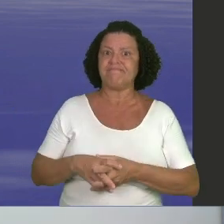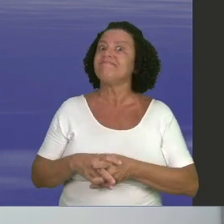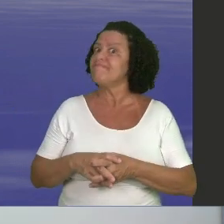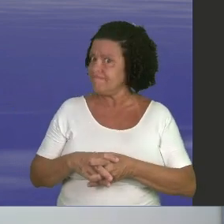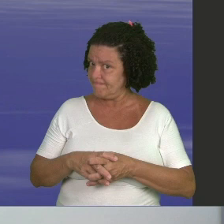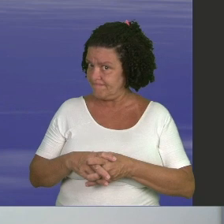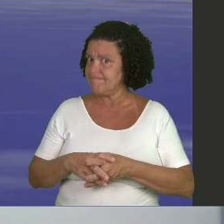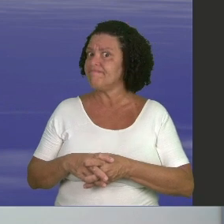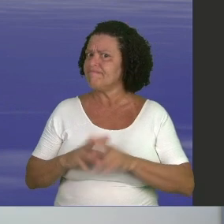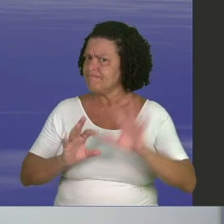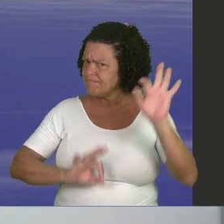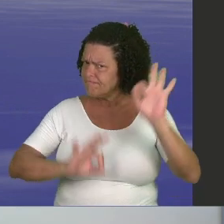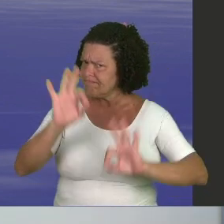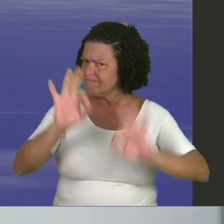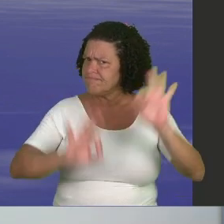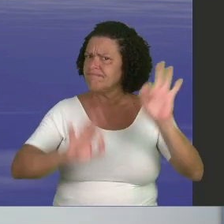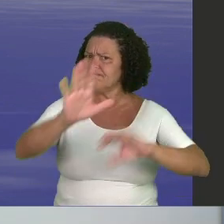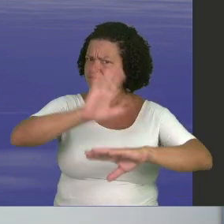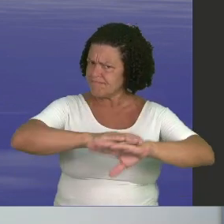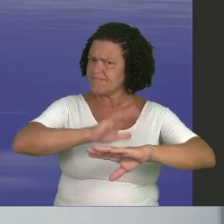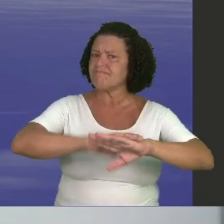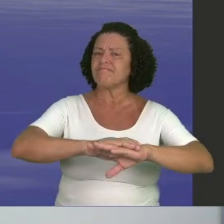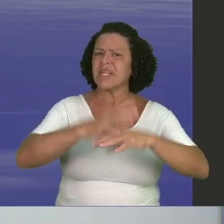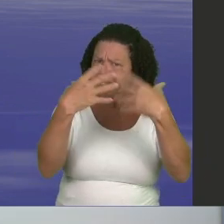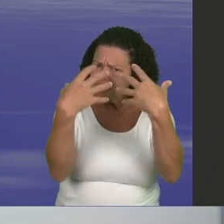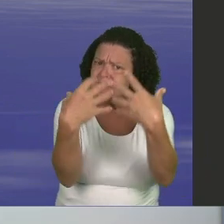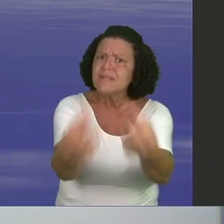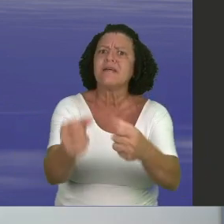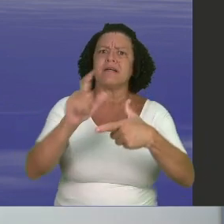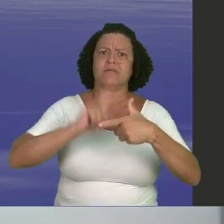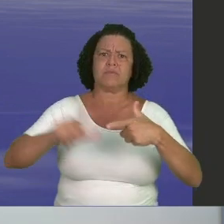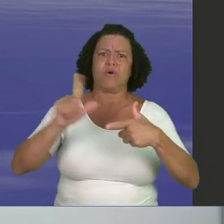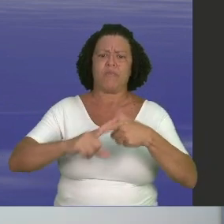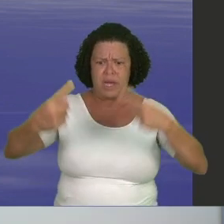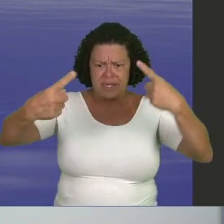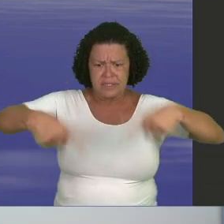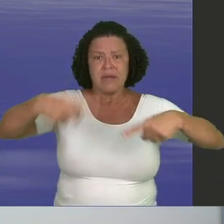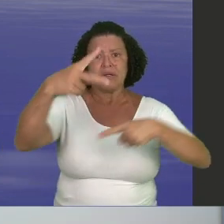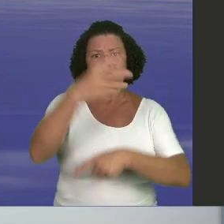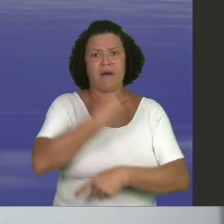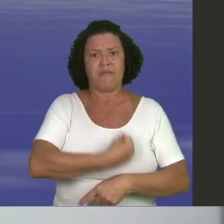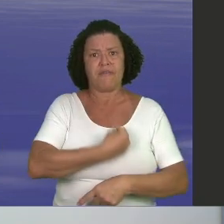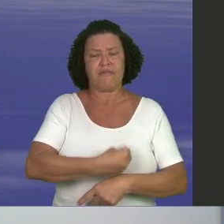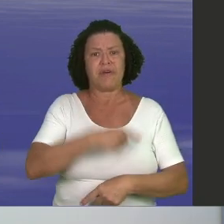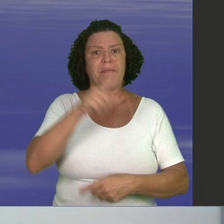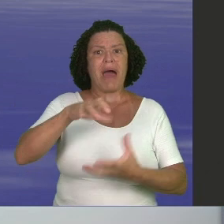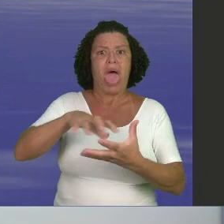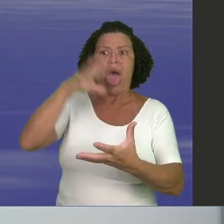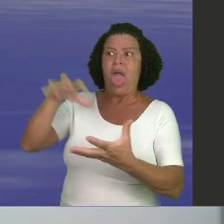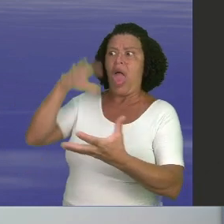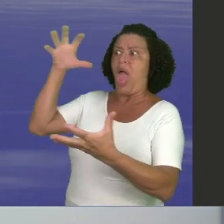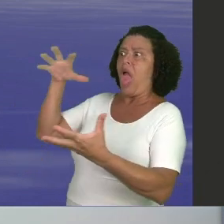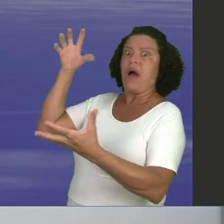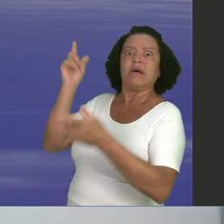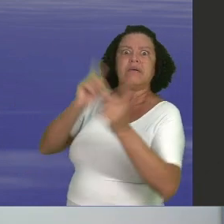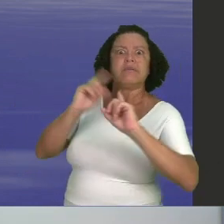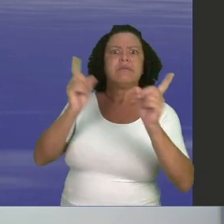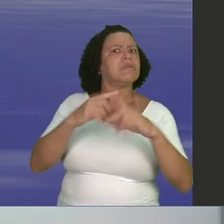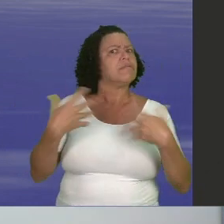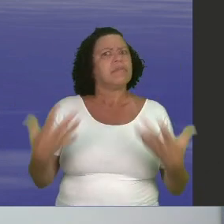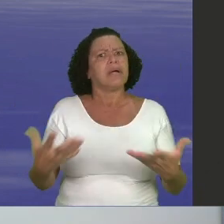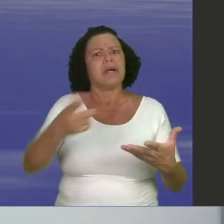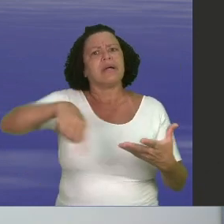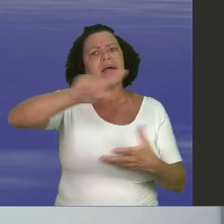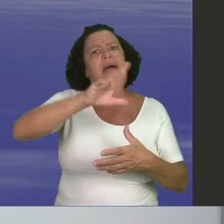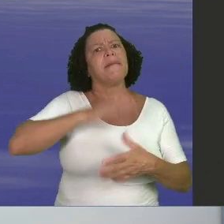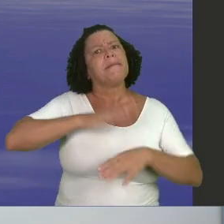cruz. Carregue sua cruz com resignação. Mas também não aumente o peso da sua cruz, trazendo